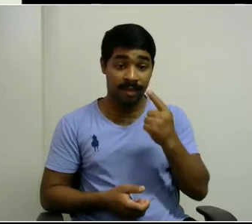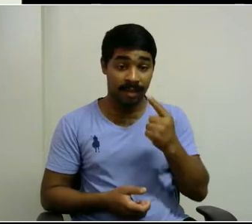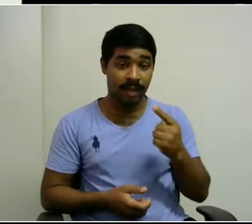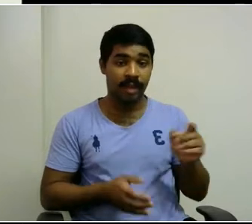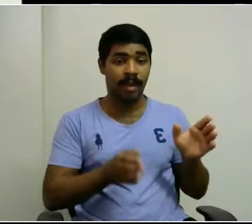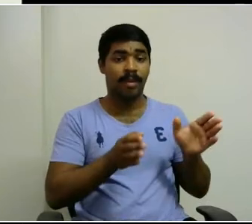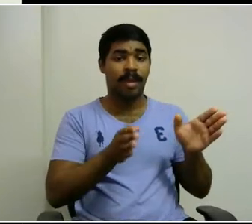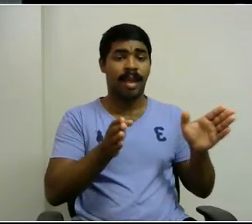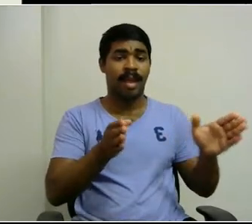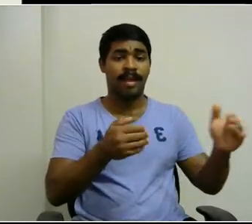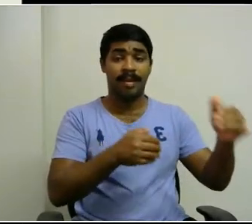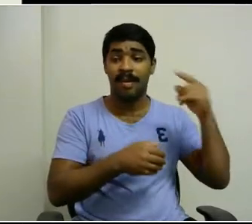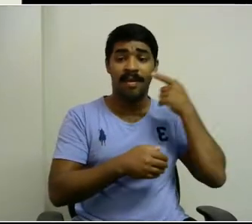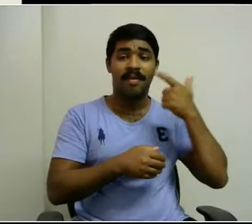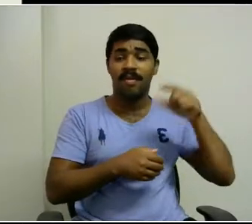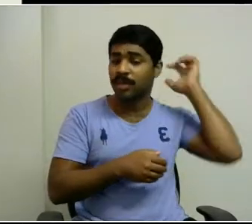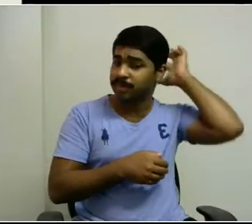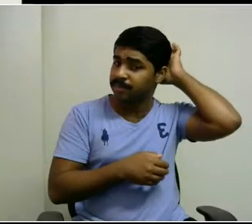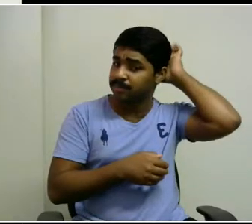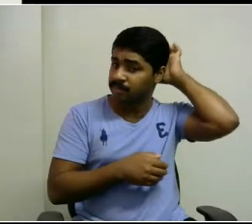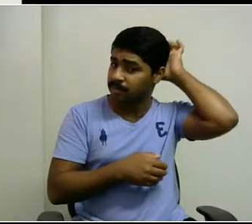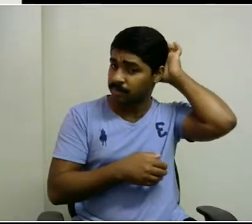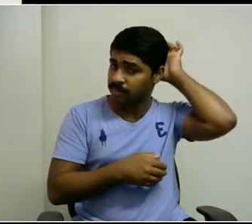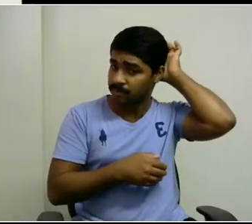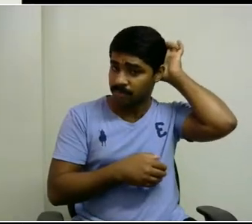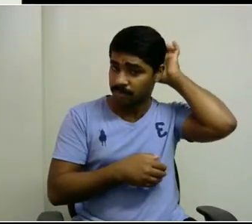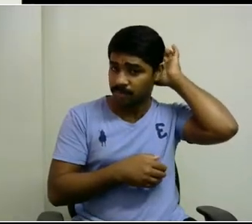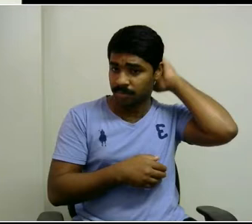que 3. Então, vamos voltar aqui na questão, ó.